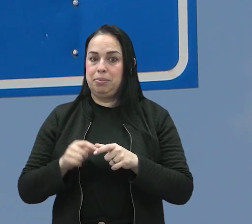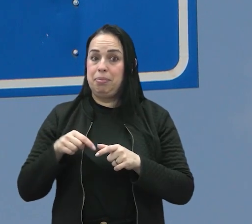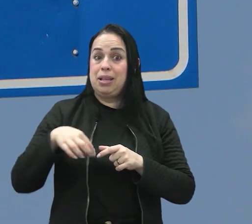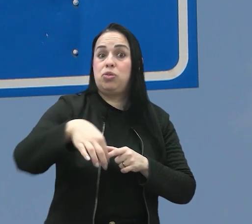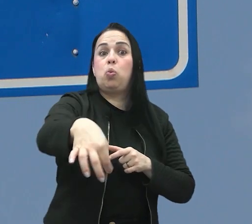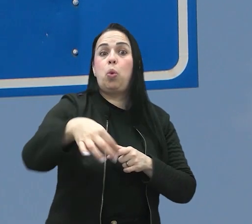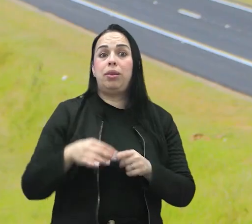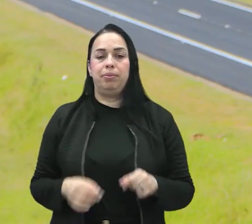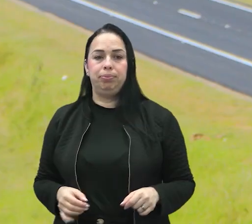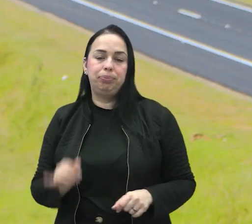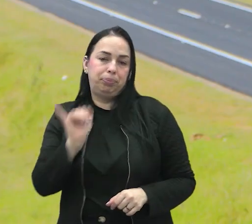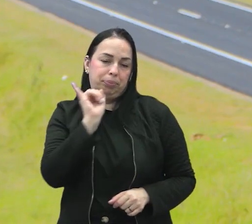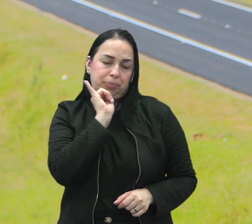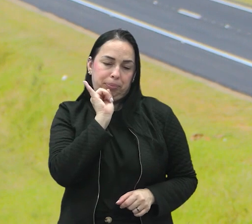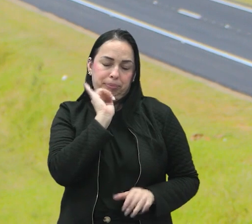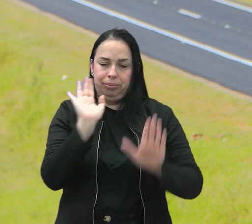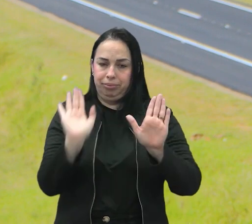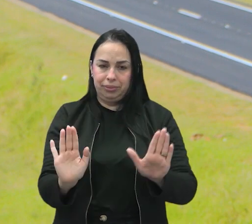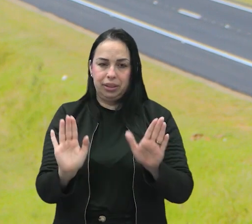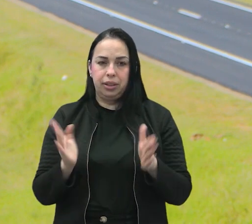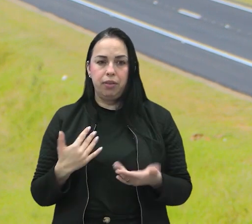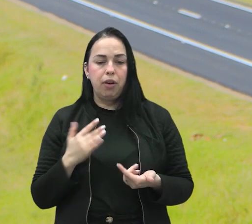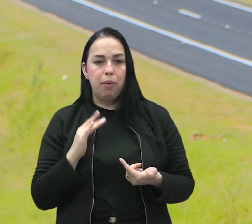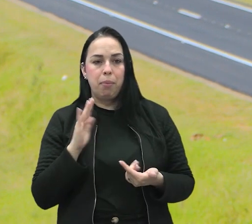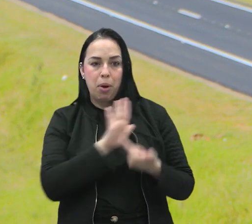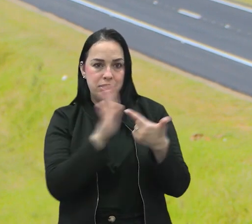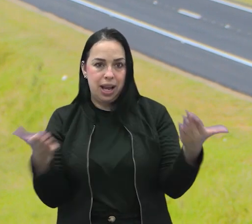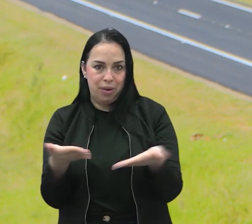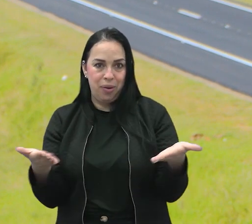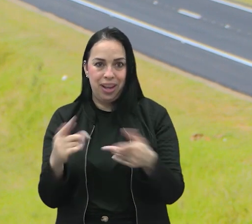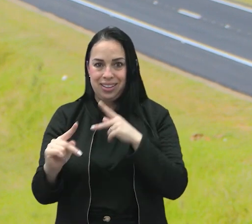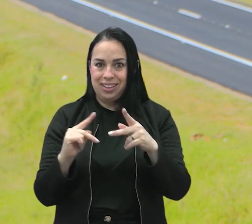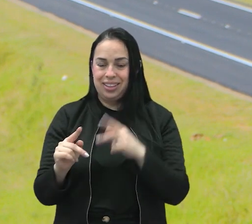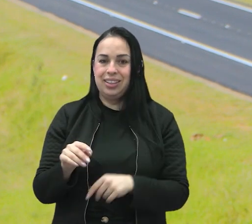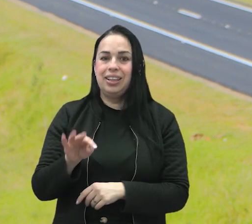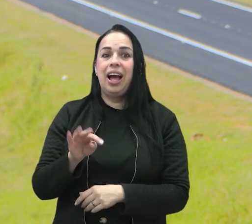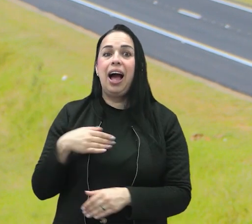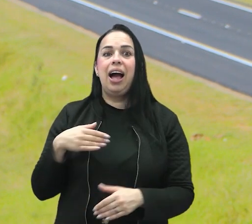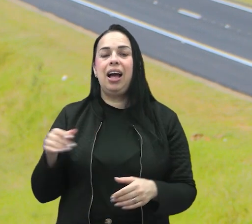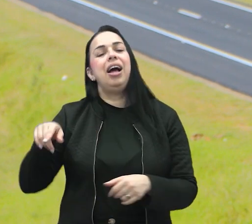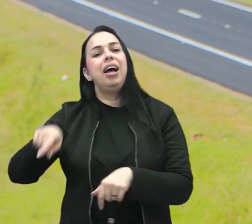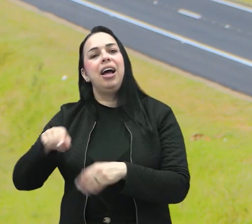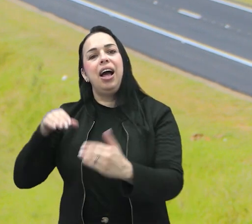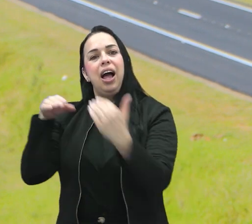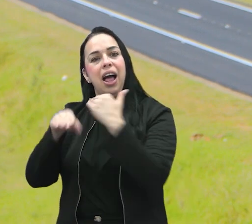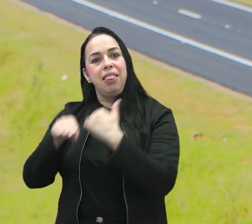de quilômetros. Um exemplo de rodovia transversal que a gente encontra em São José dos Campos é a rodovia dos Tamoios,